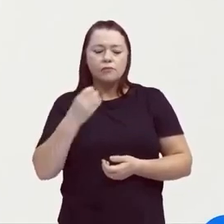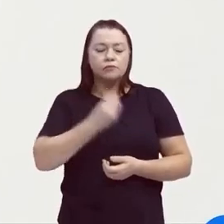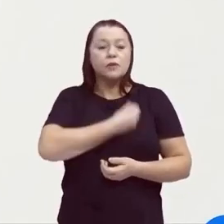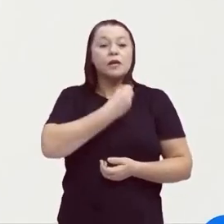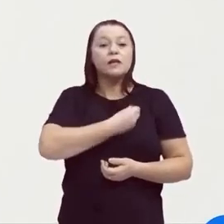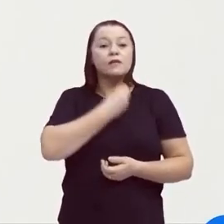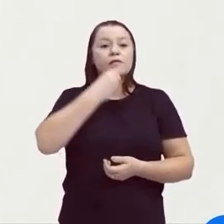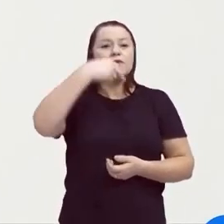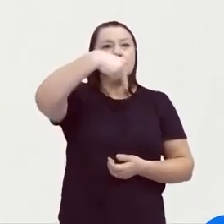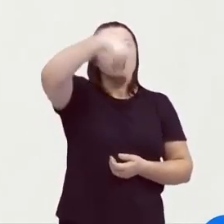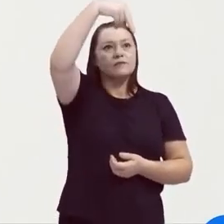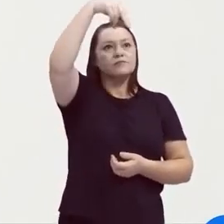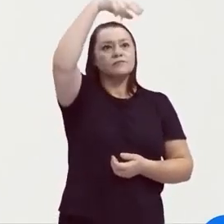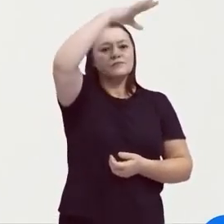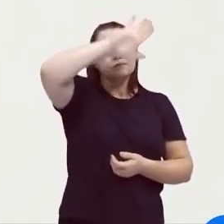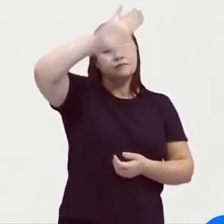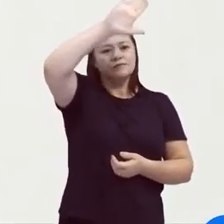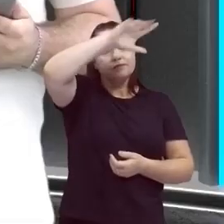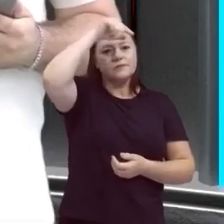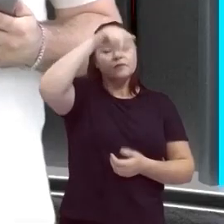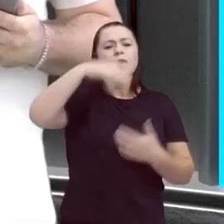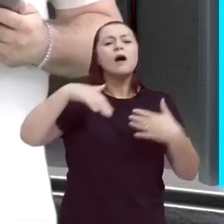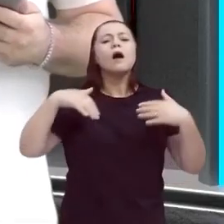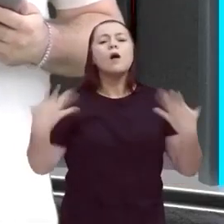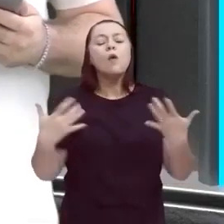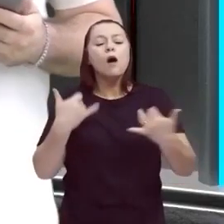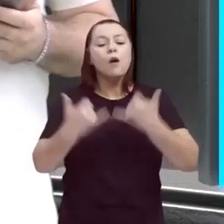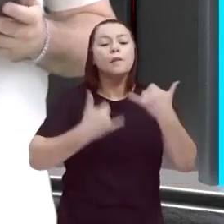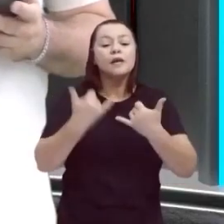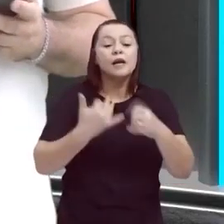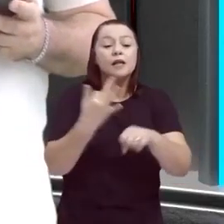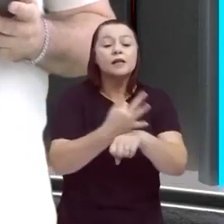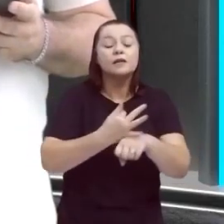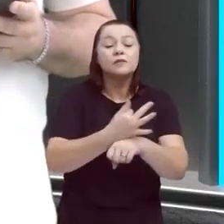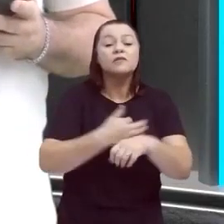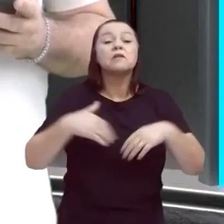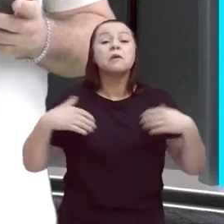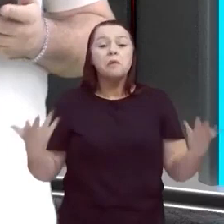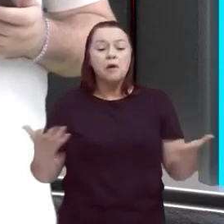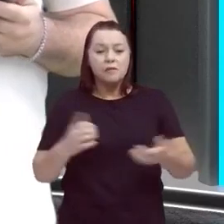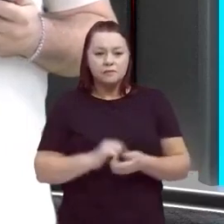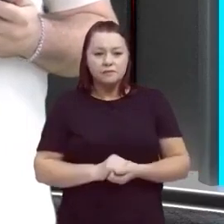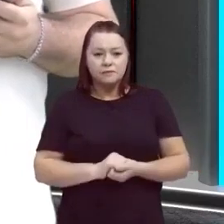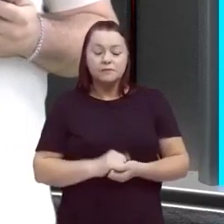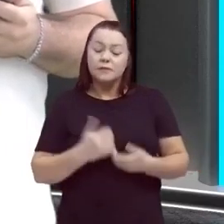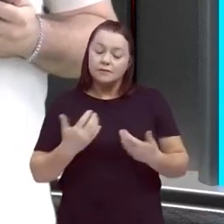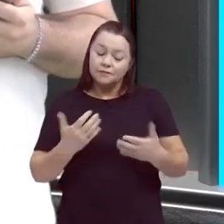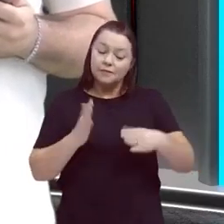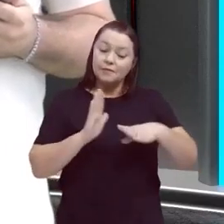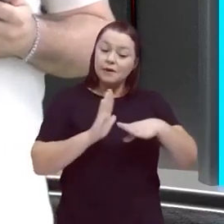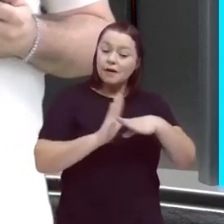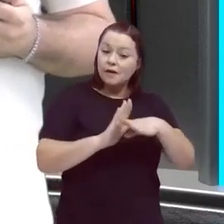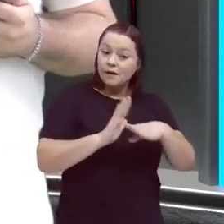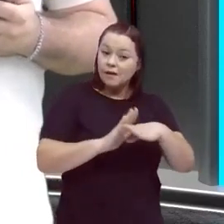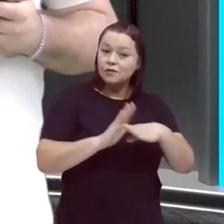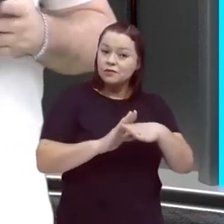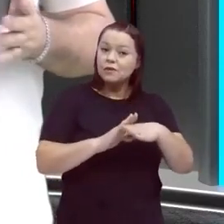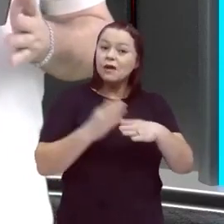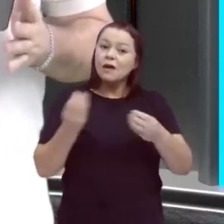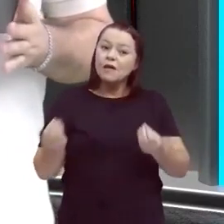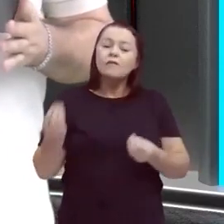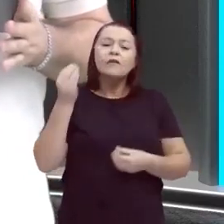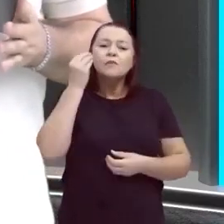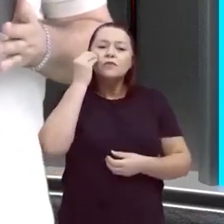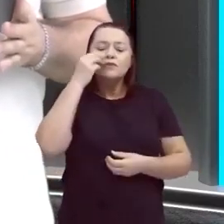prevista para o período de férias? Muito bem. Para ajudar o Gustavo, nós trouxemos de volta a previsão de brincadeiras.